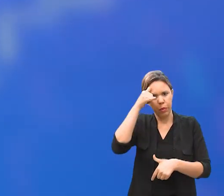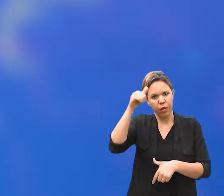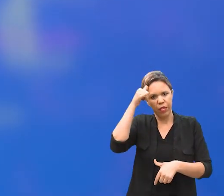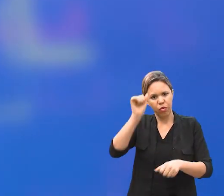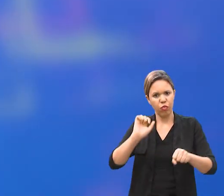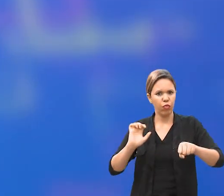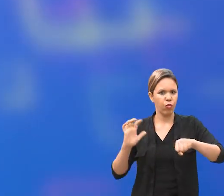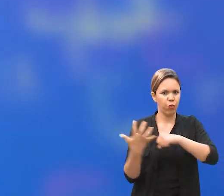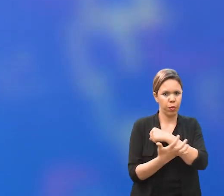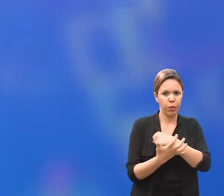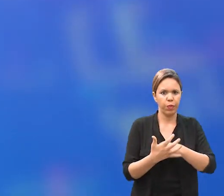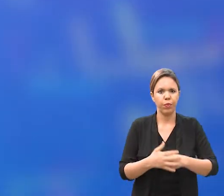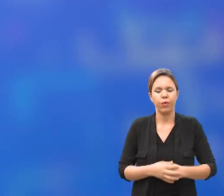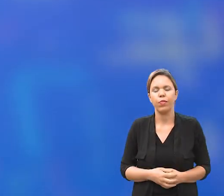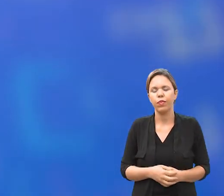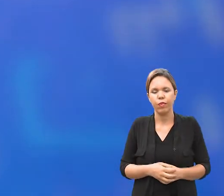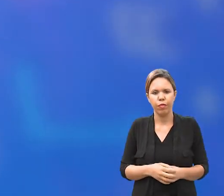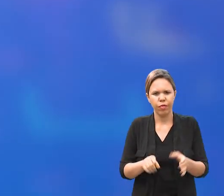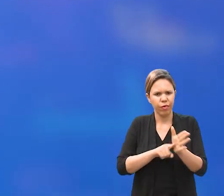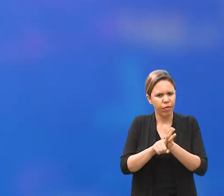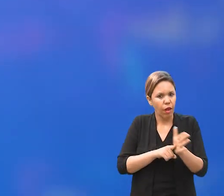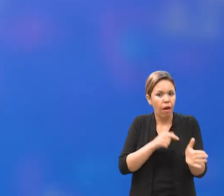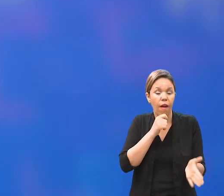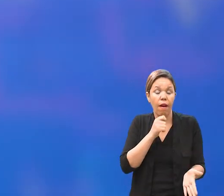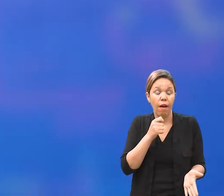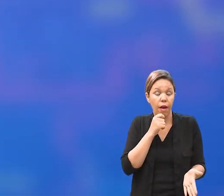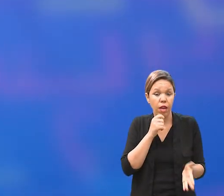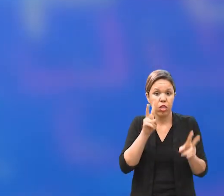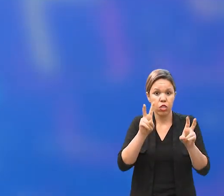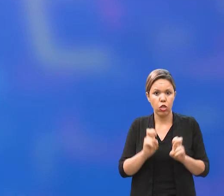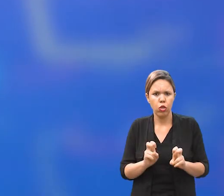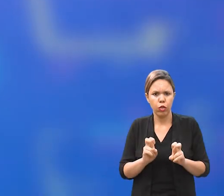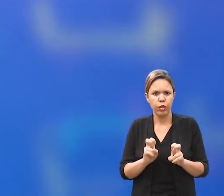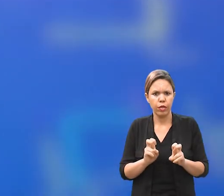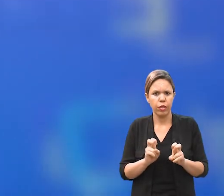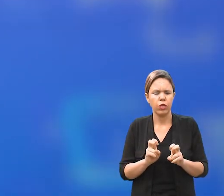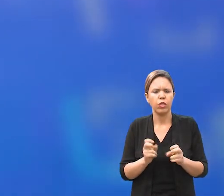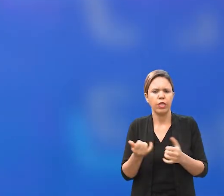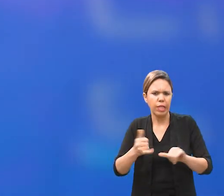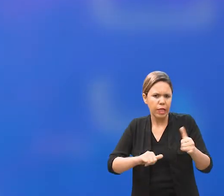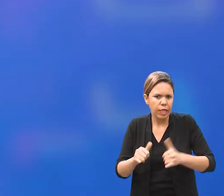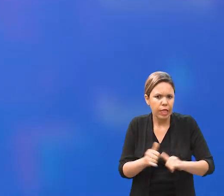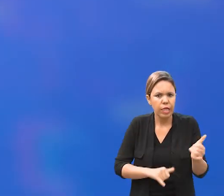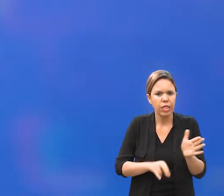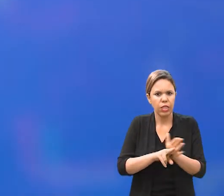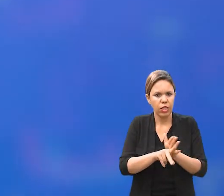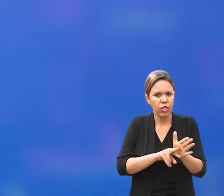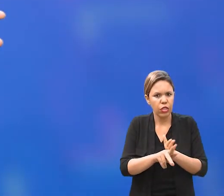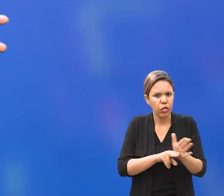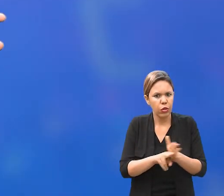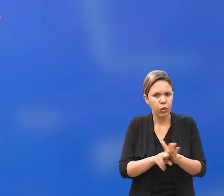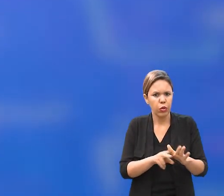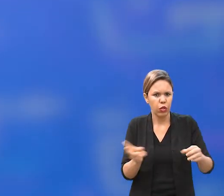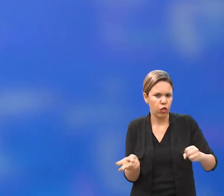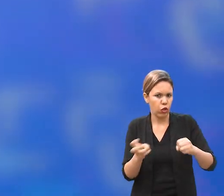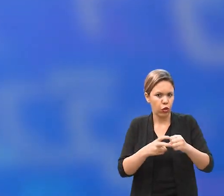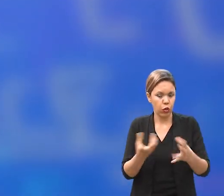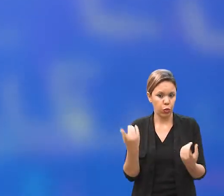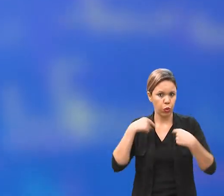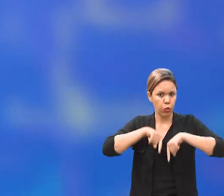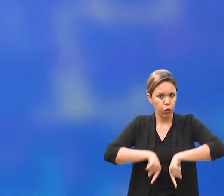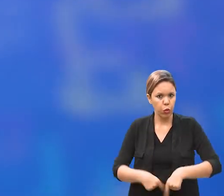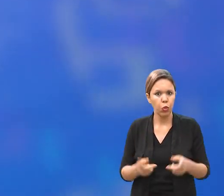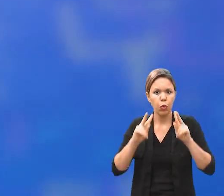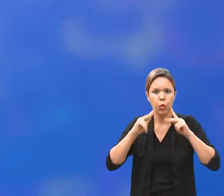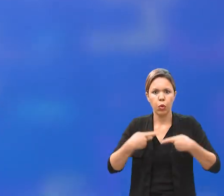à Covid-19. As investigações abrangem desde aspectos bioquímicos do vírus e sua ação no corpo humano,